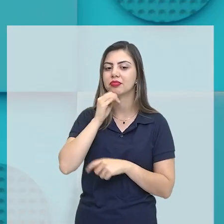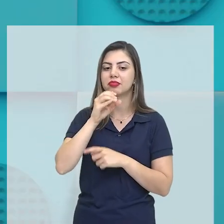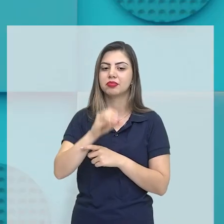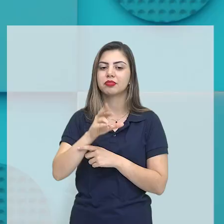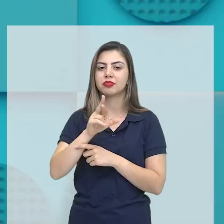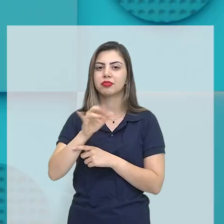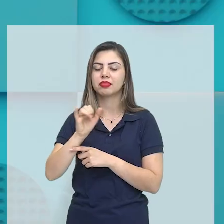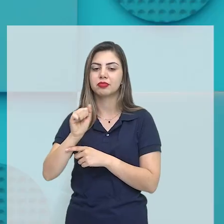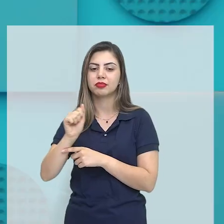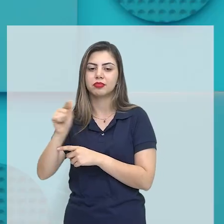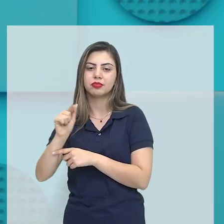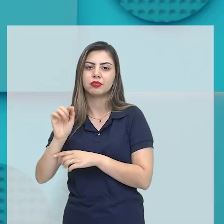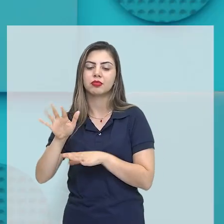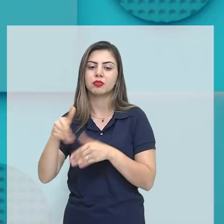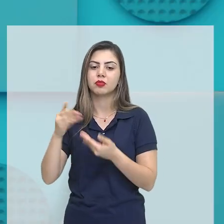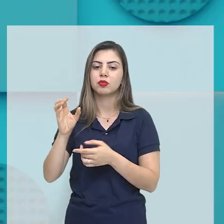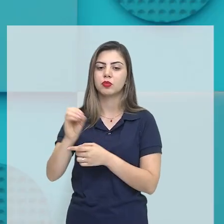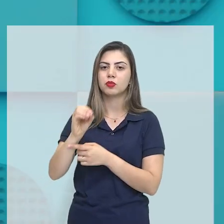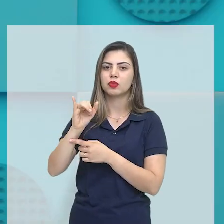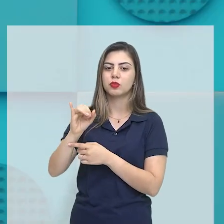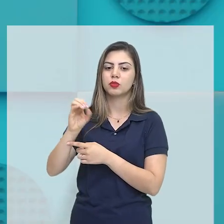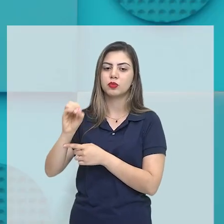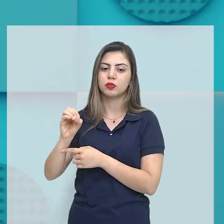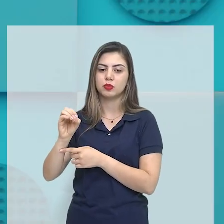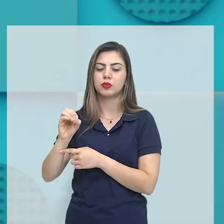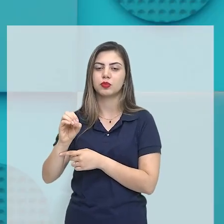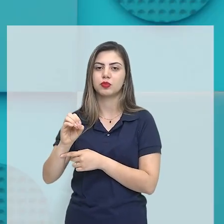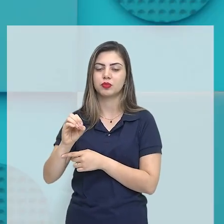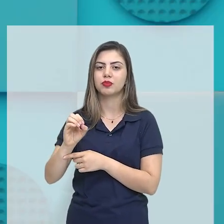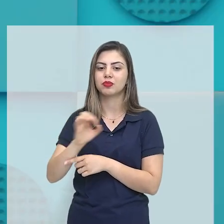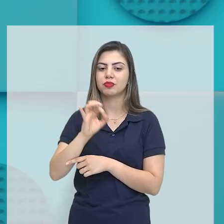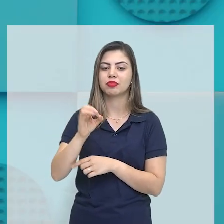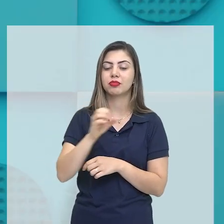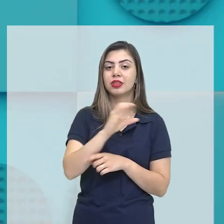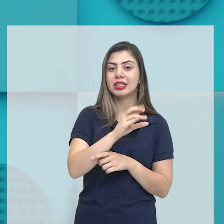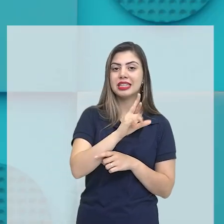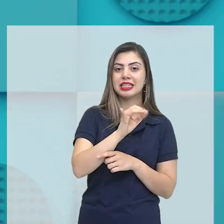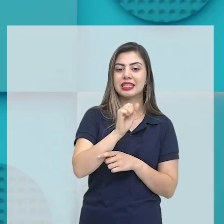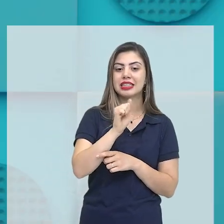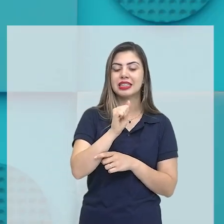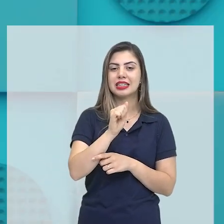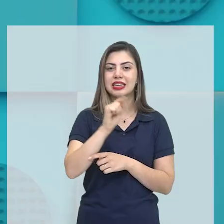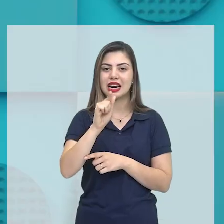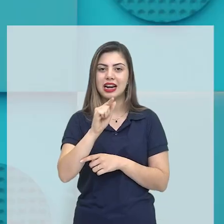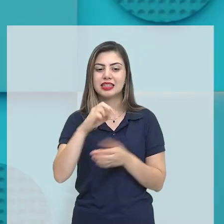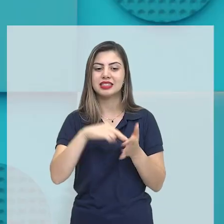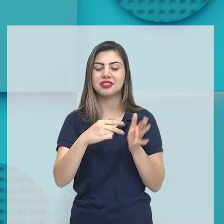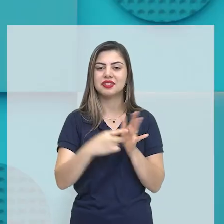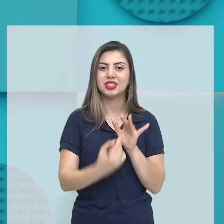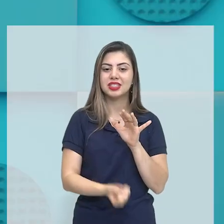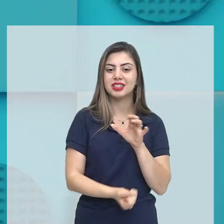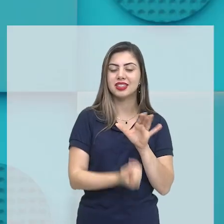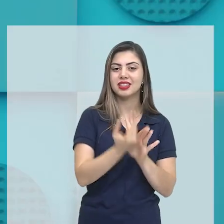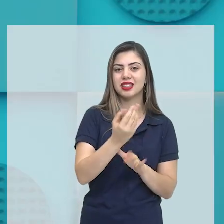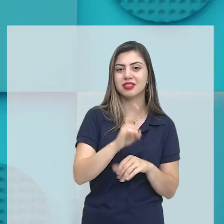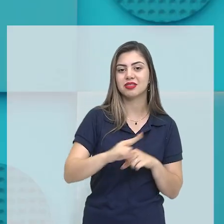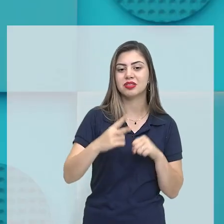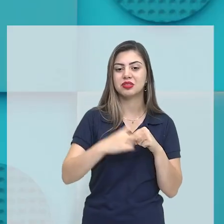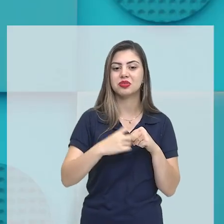criar, né, olho, né, que é olho. Criar é o verbo criar, é o